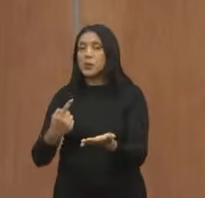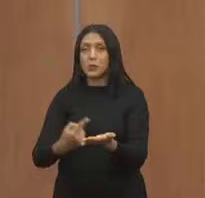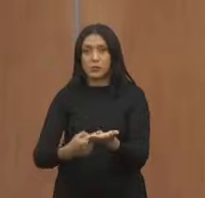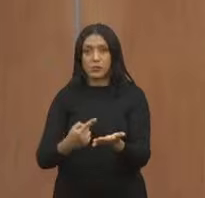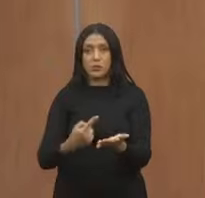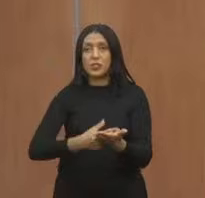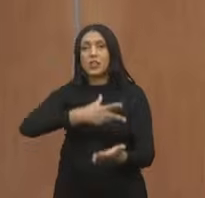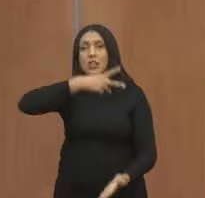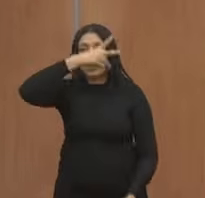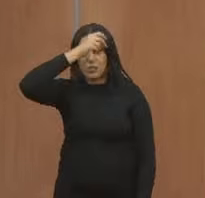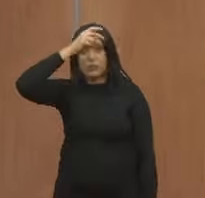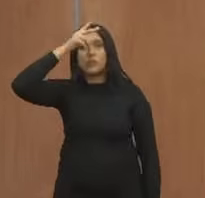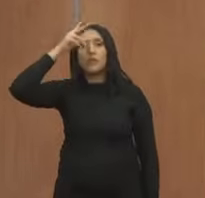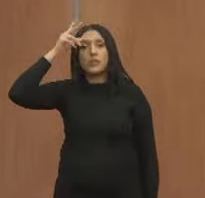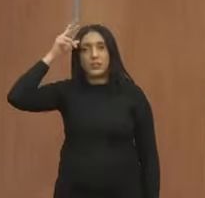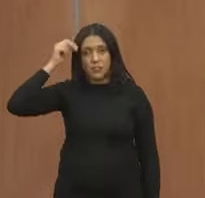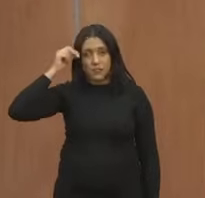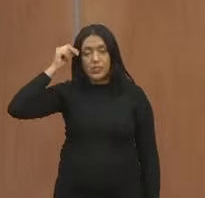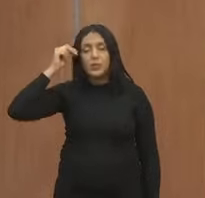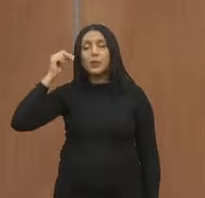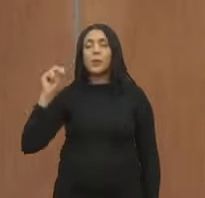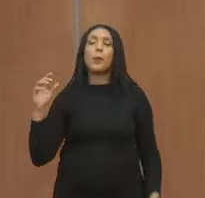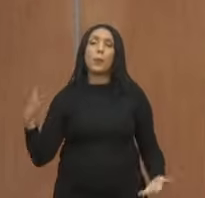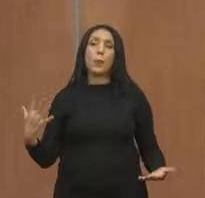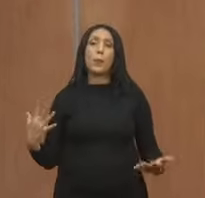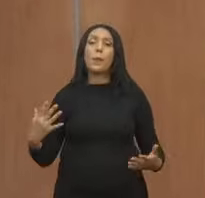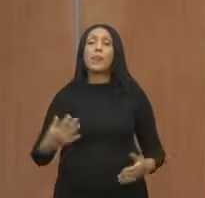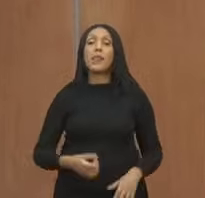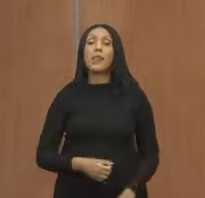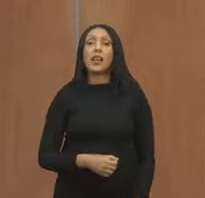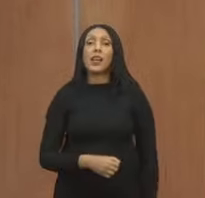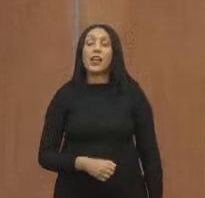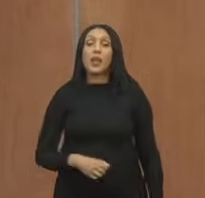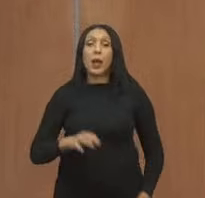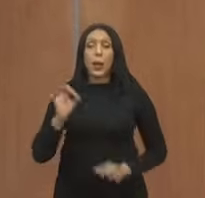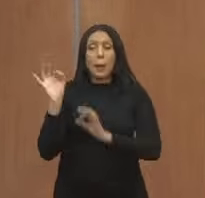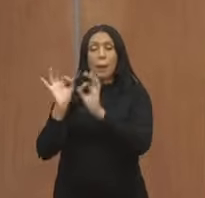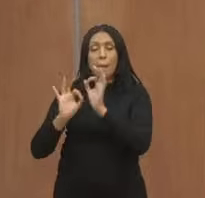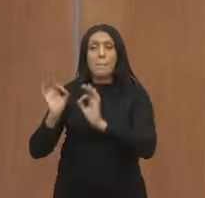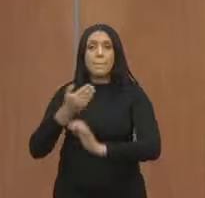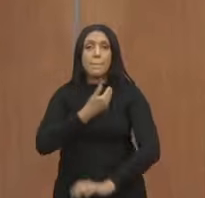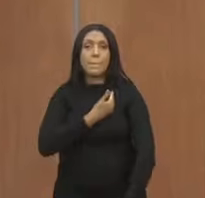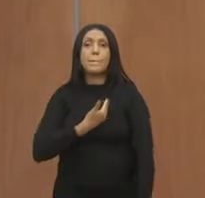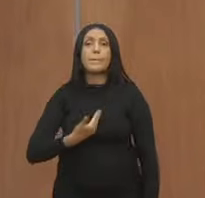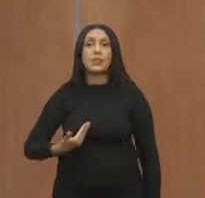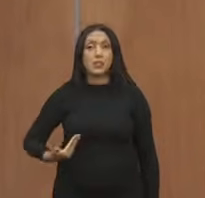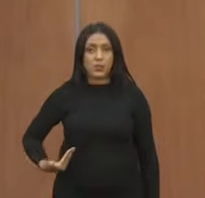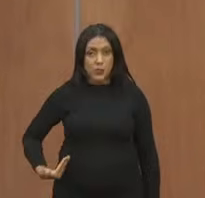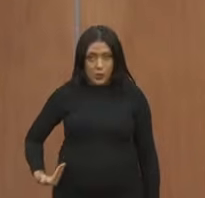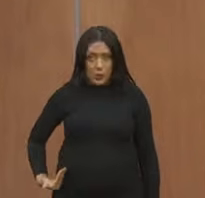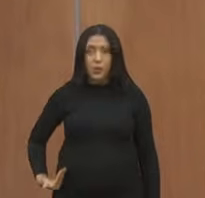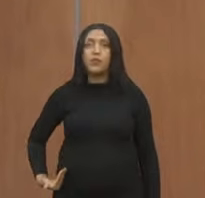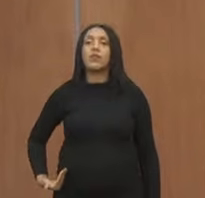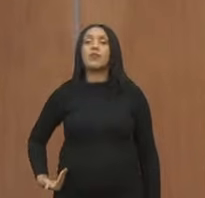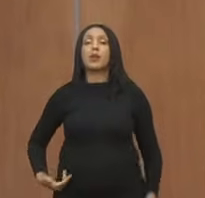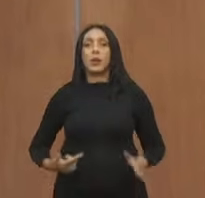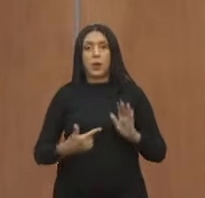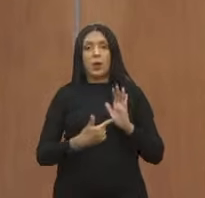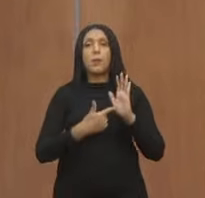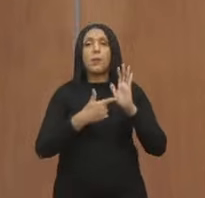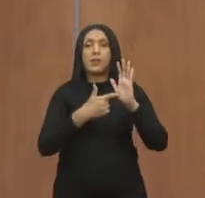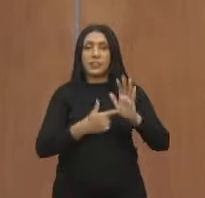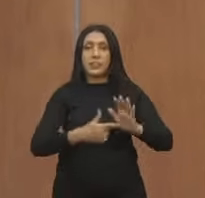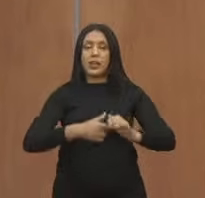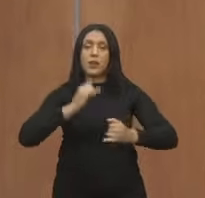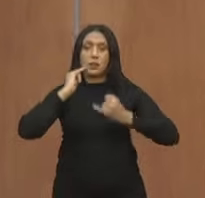atingir de maneira eficiente e responsável seu plano de governo, com responsabilidade fiscal, legalidade e transparência. Então, como eu